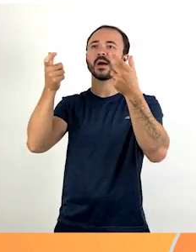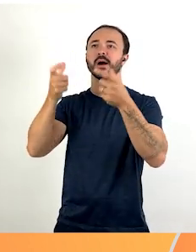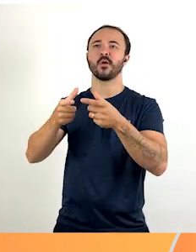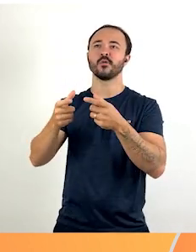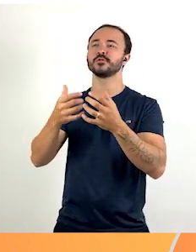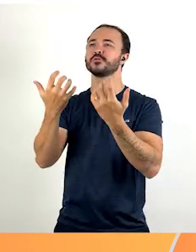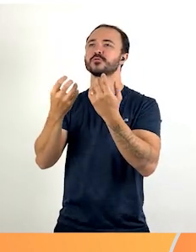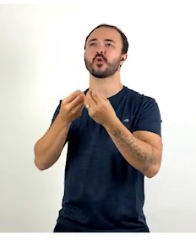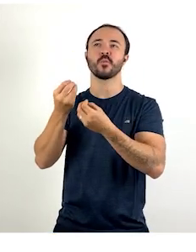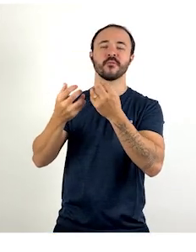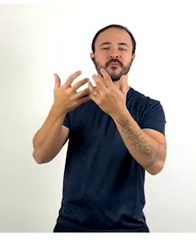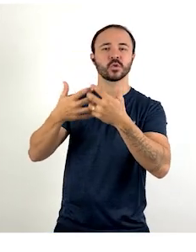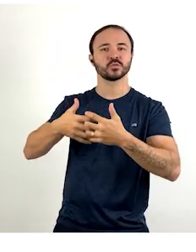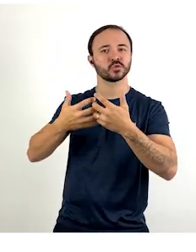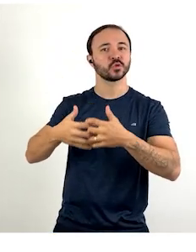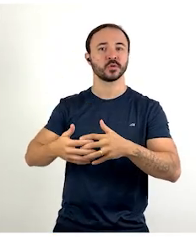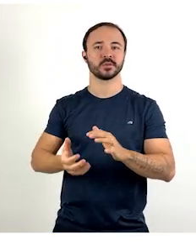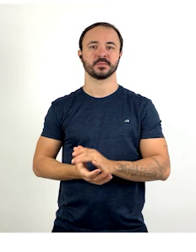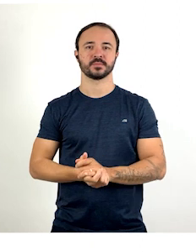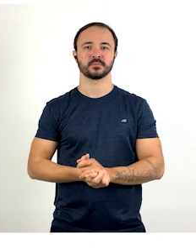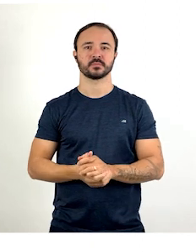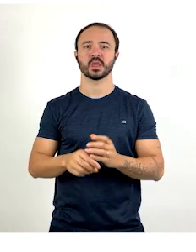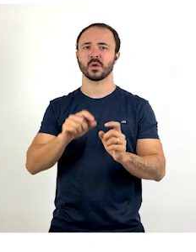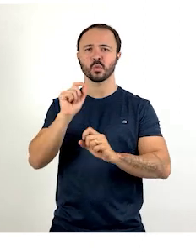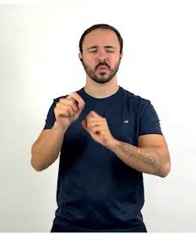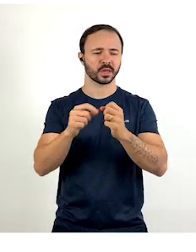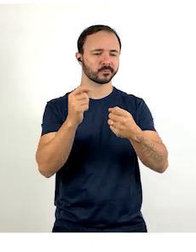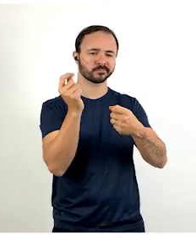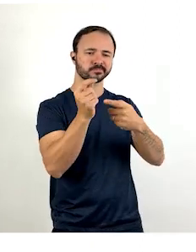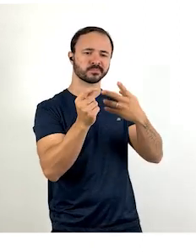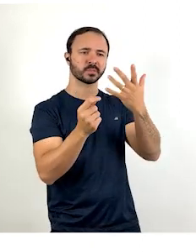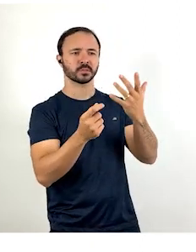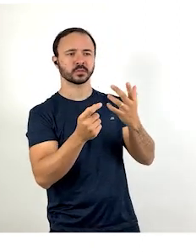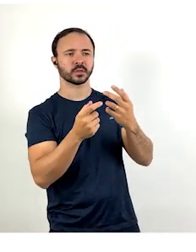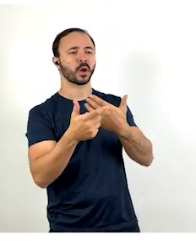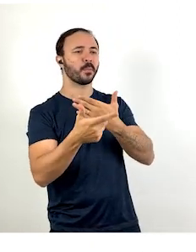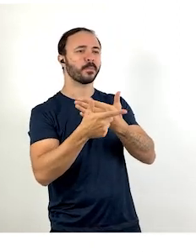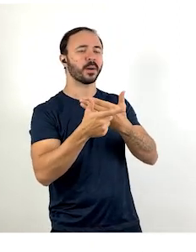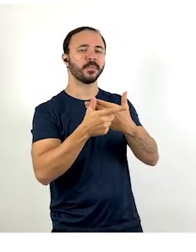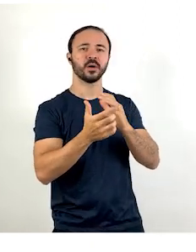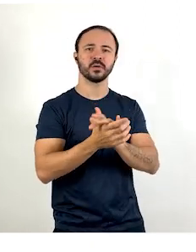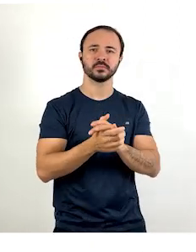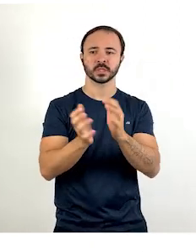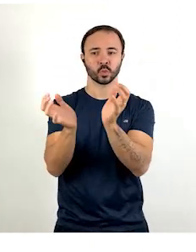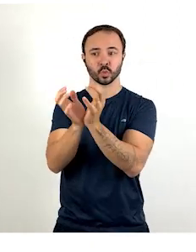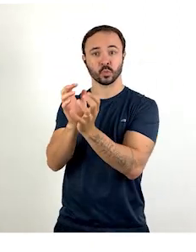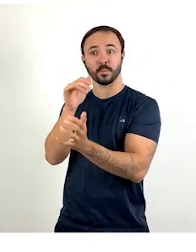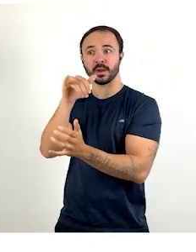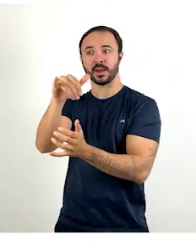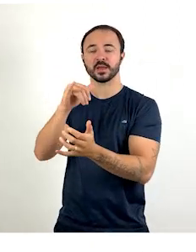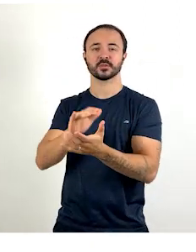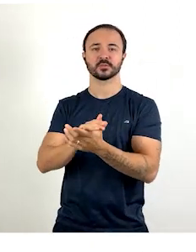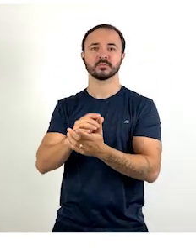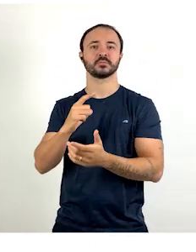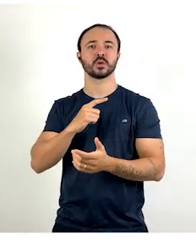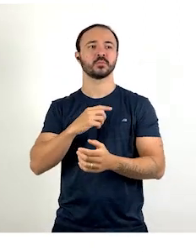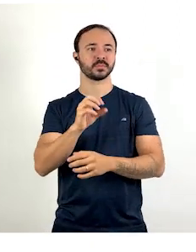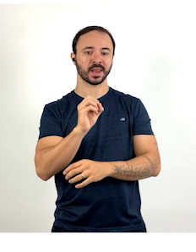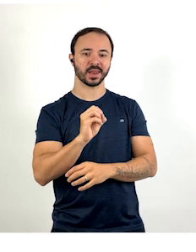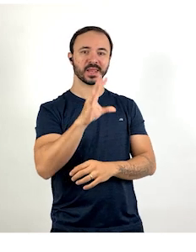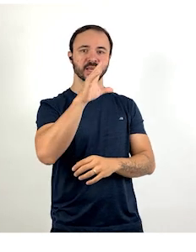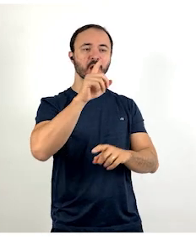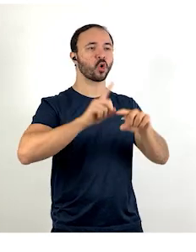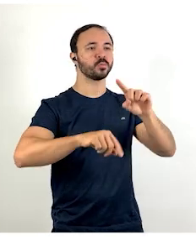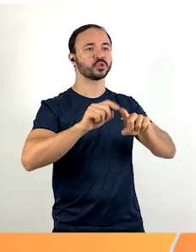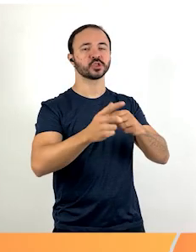como está esse circuito. Quais são as funções do circuito elétrico? Aqui nós temos a função de ligar dispositivos elétricos e